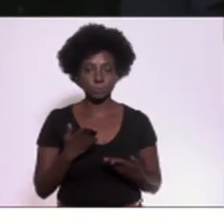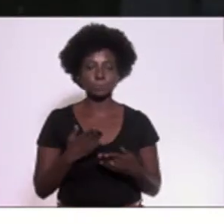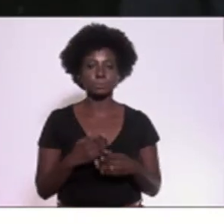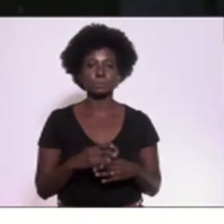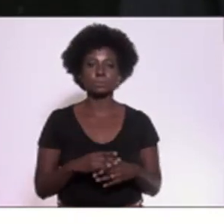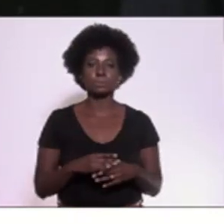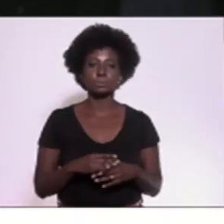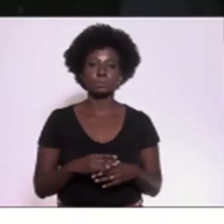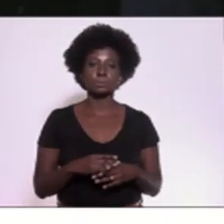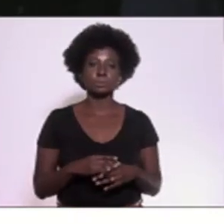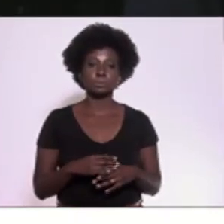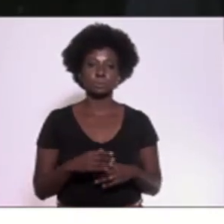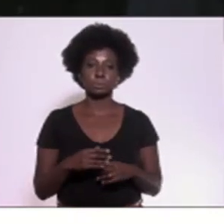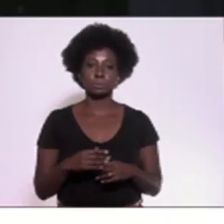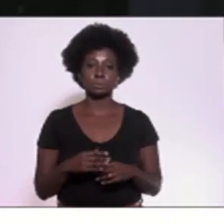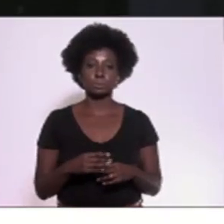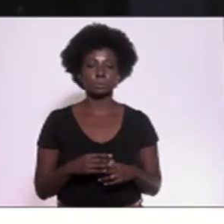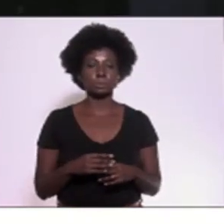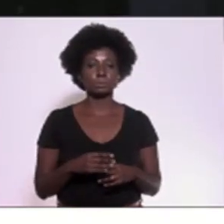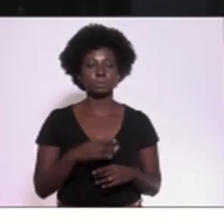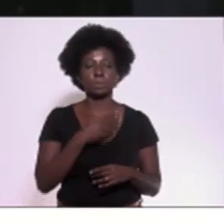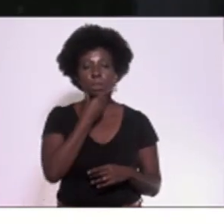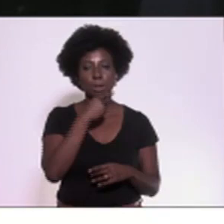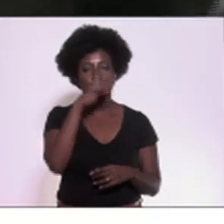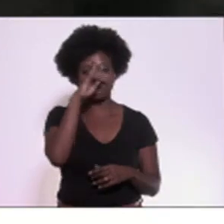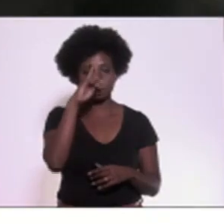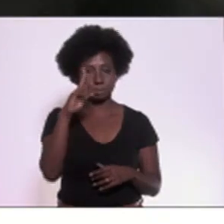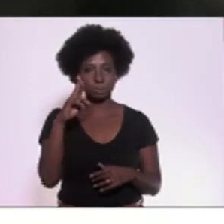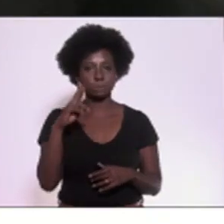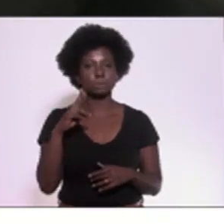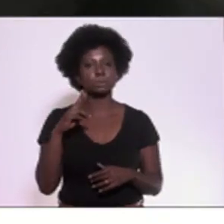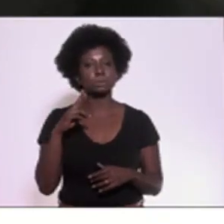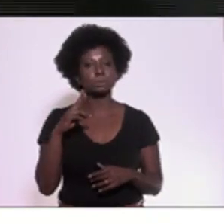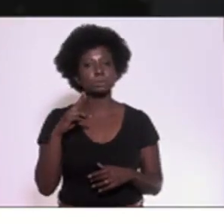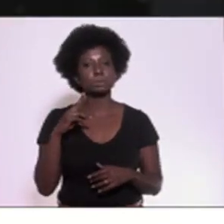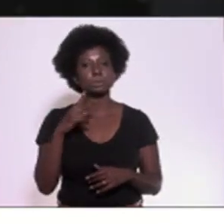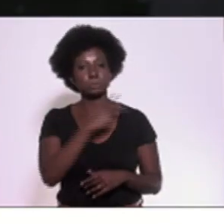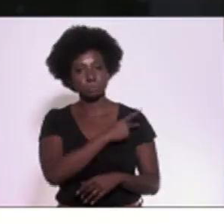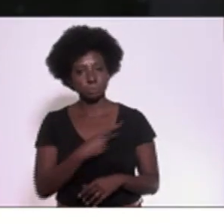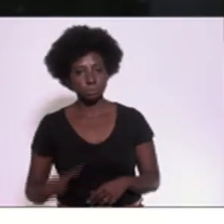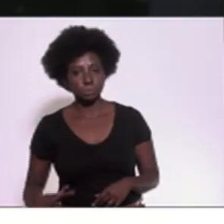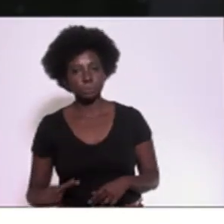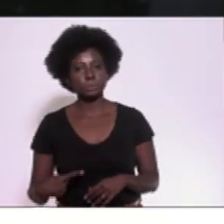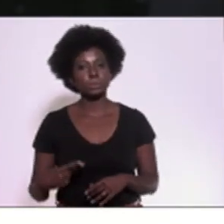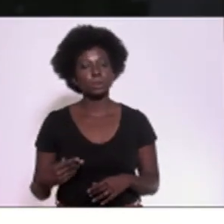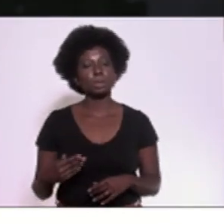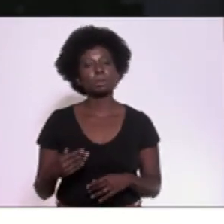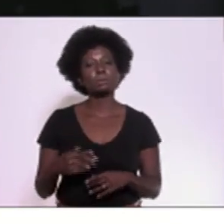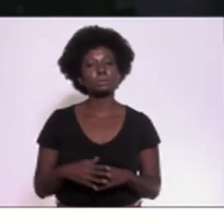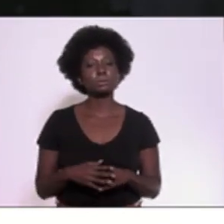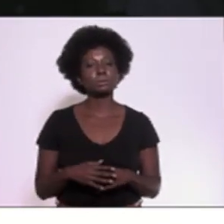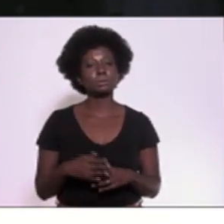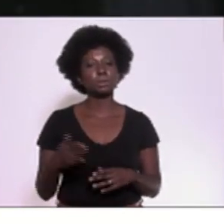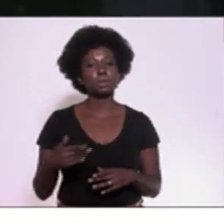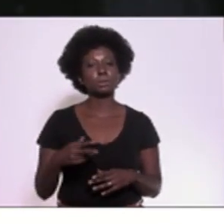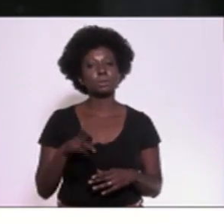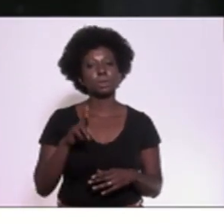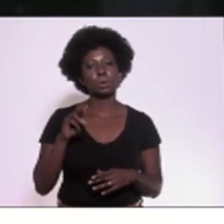Renan Ferreirinha. Senhor presidente, a Comissão de Economia acompanha a CCJ. Pela Comissão de Orçamento, deputado Rodrigo